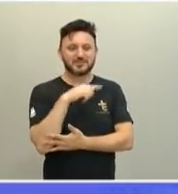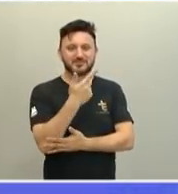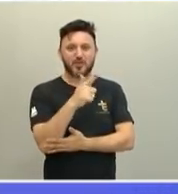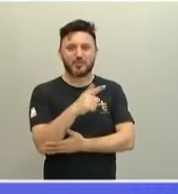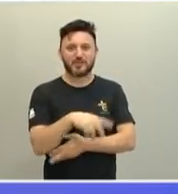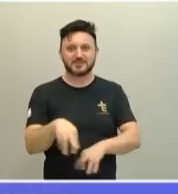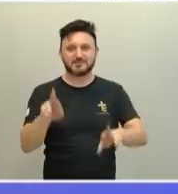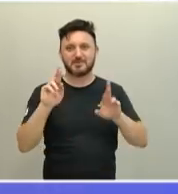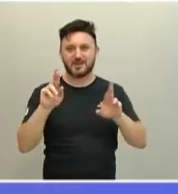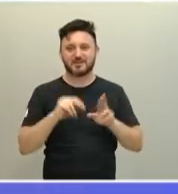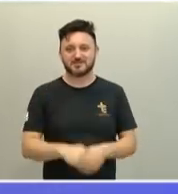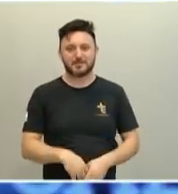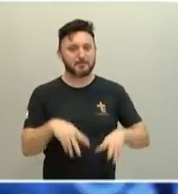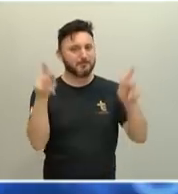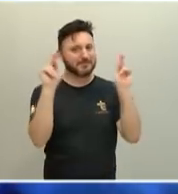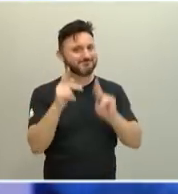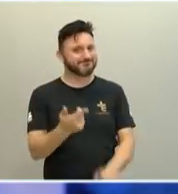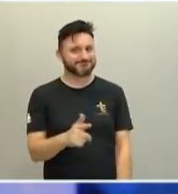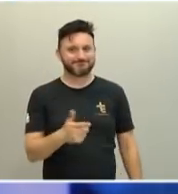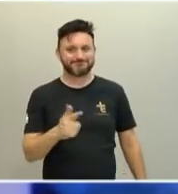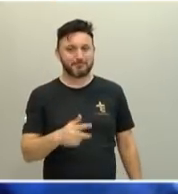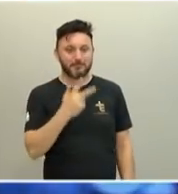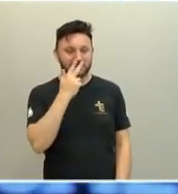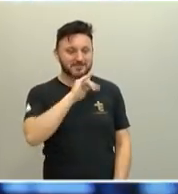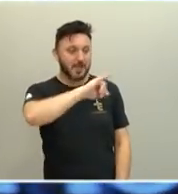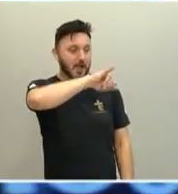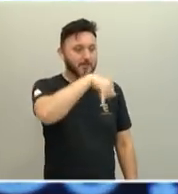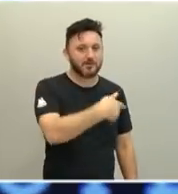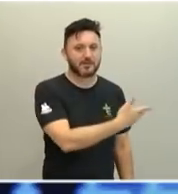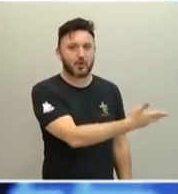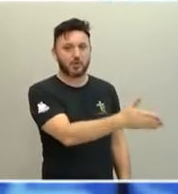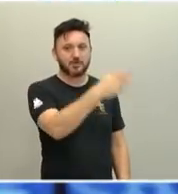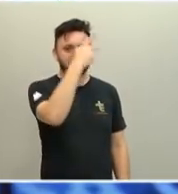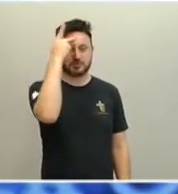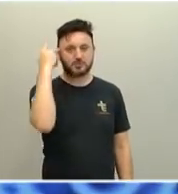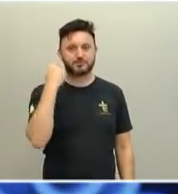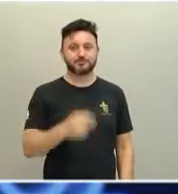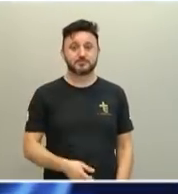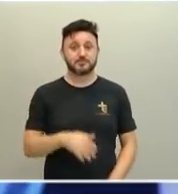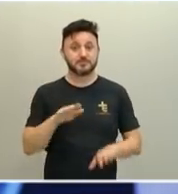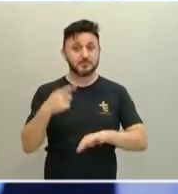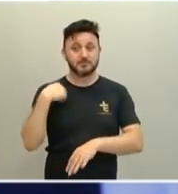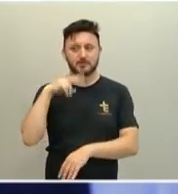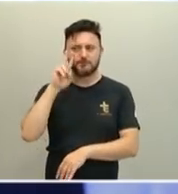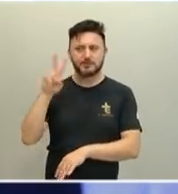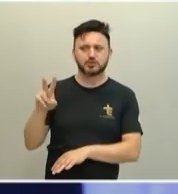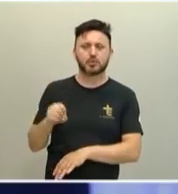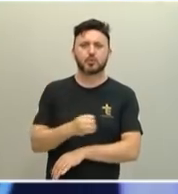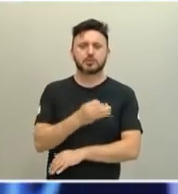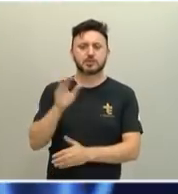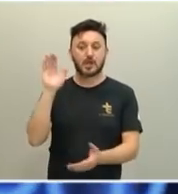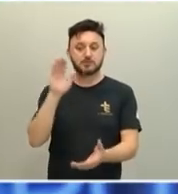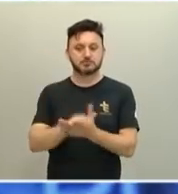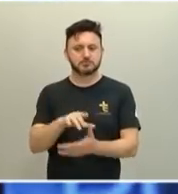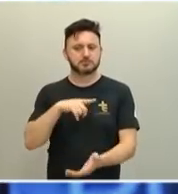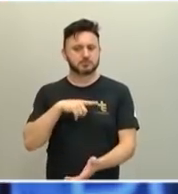falsa esperança, é se aproveitar do outro. Às vezes eu fico vendo quantos casais estão sendo atacados por isso. A mulher